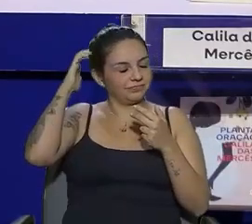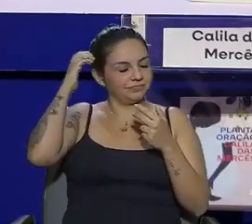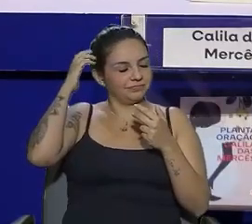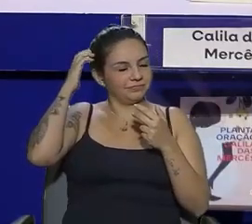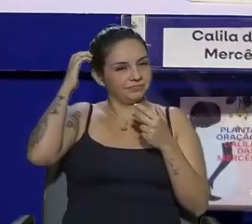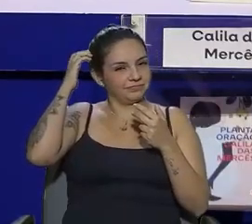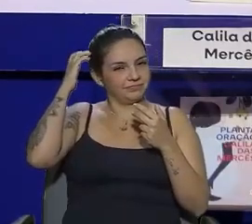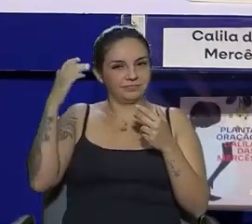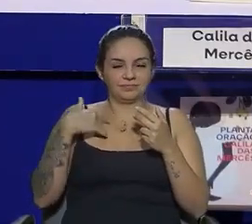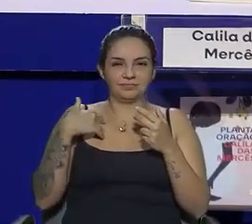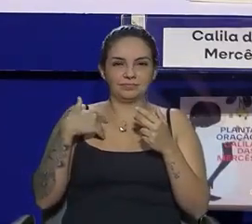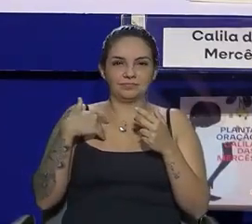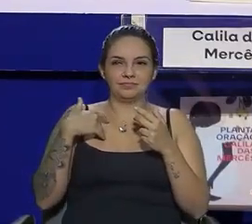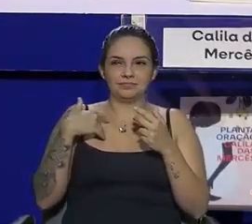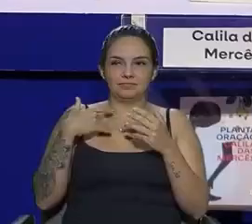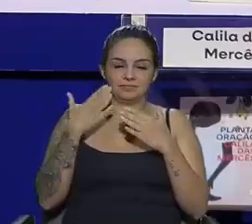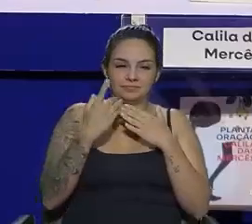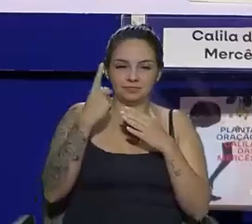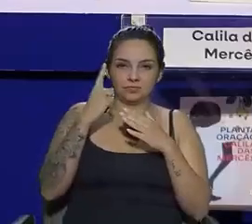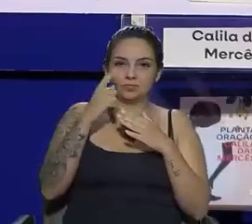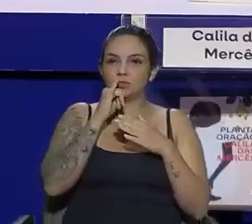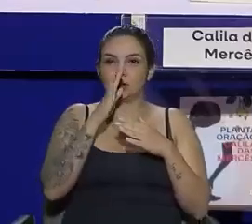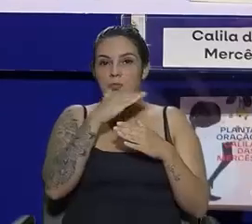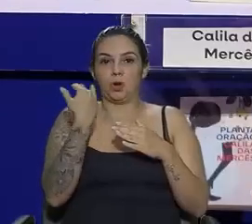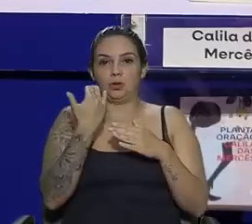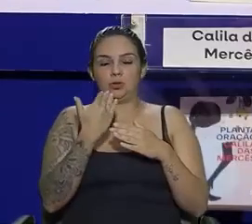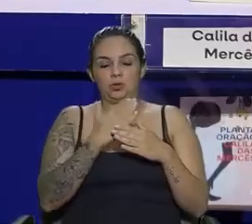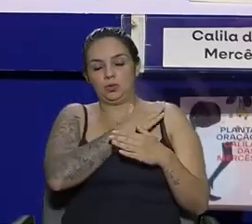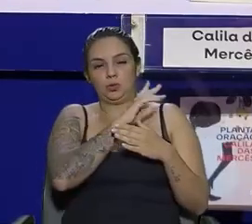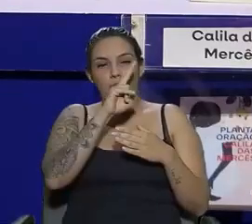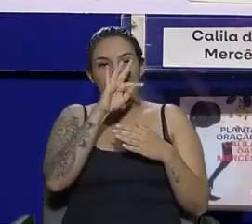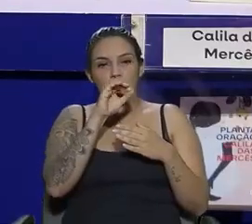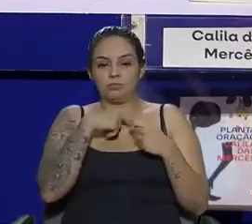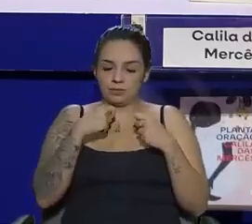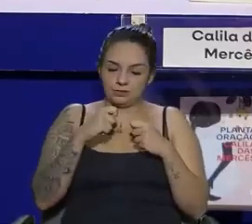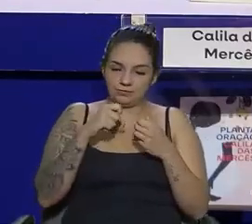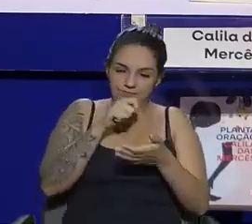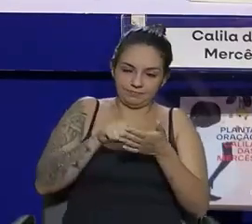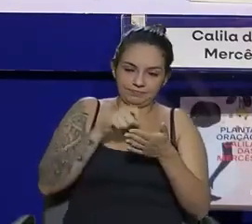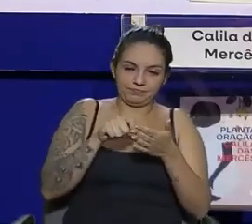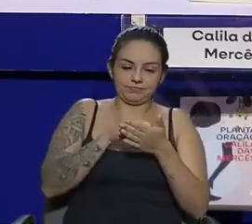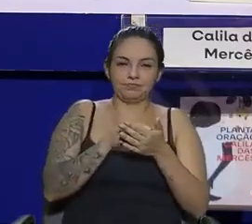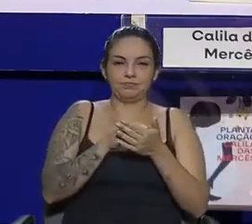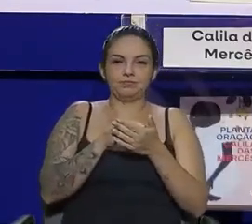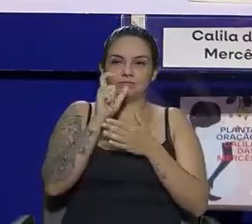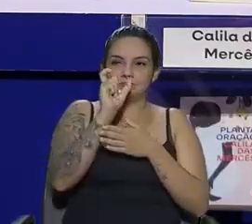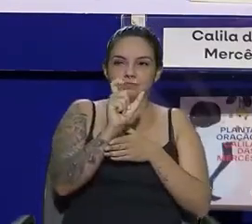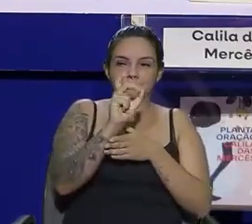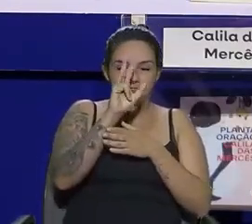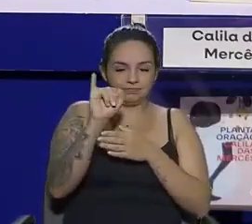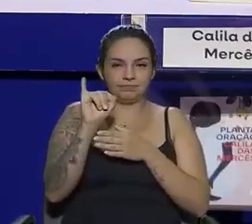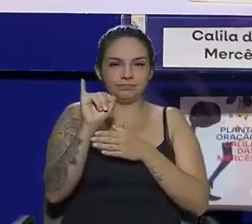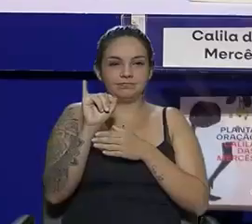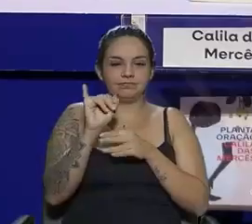que quando eu enfrento um luto, por exemplo, eu preciso escrever, porque a palavra ela